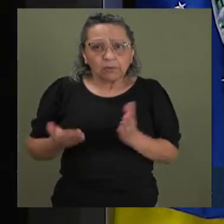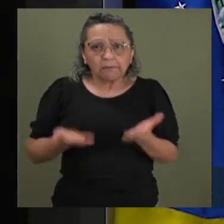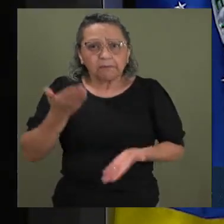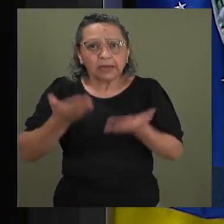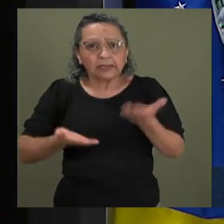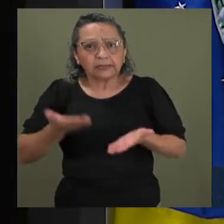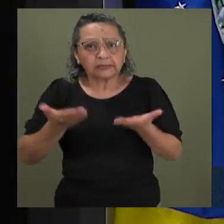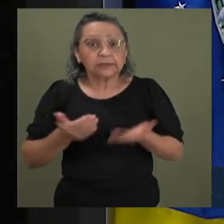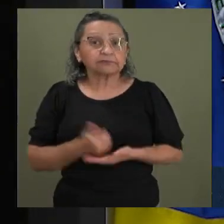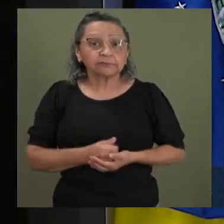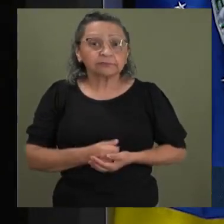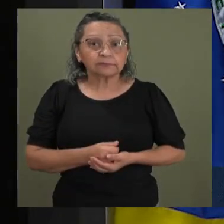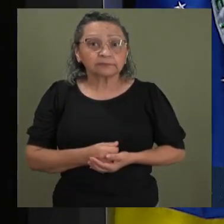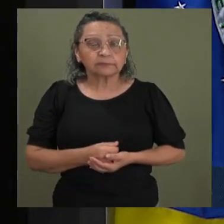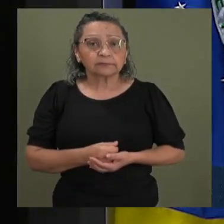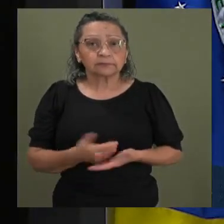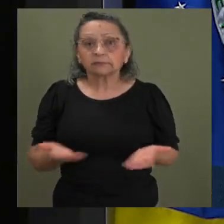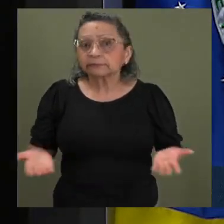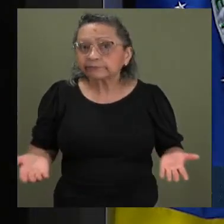a partir de agora?